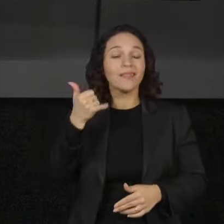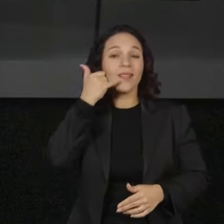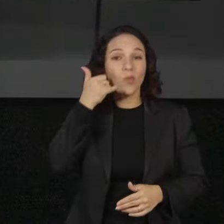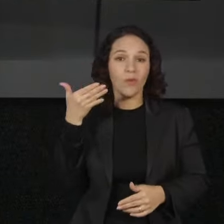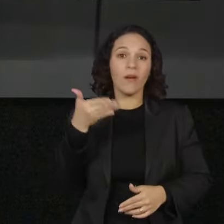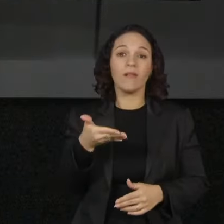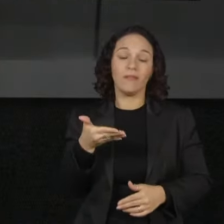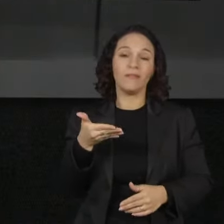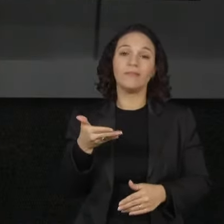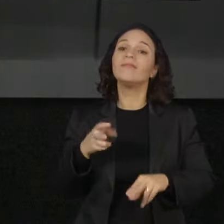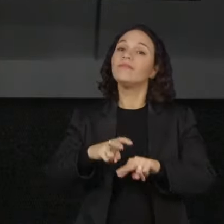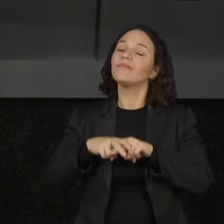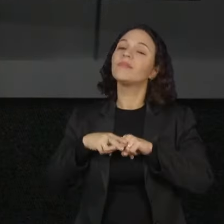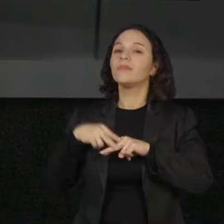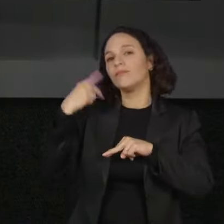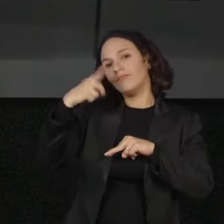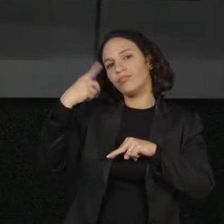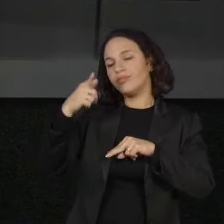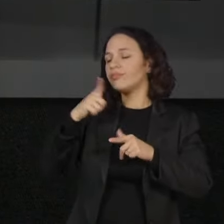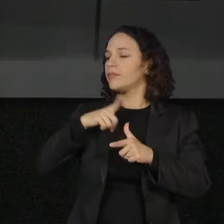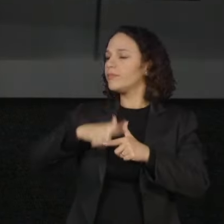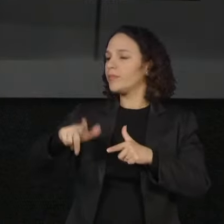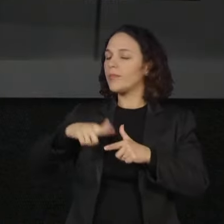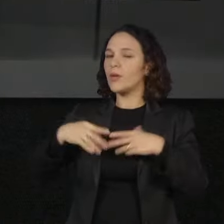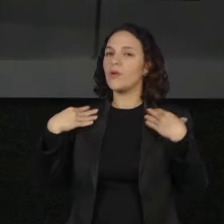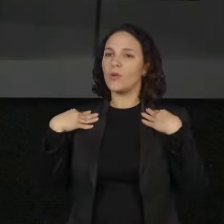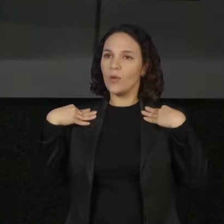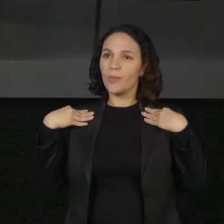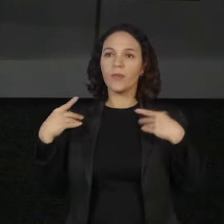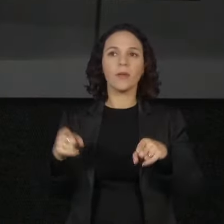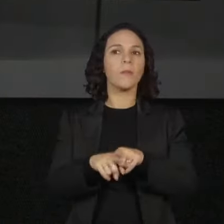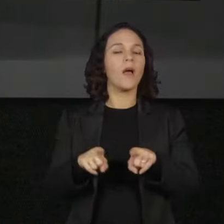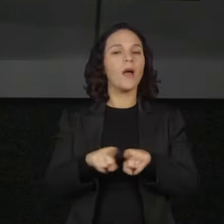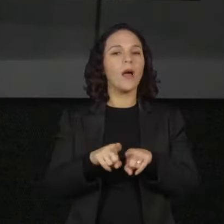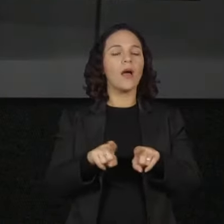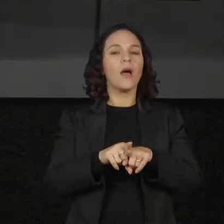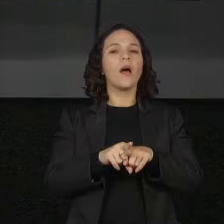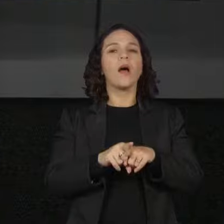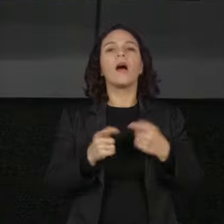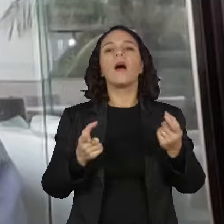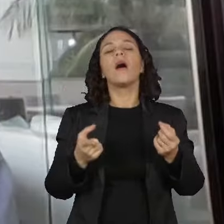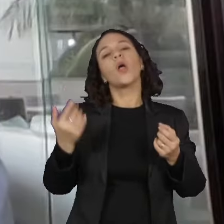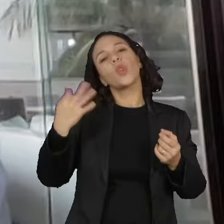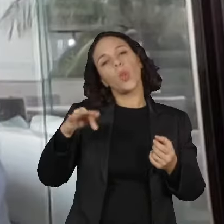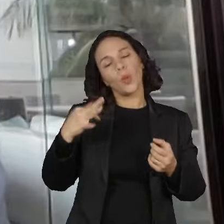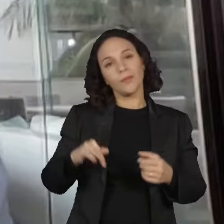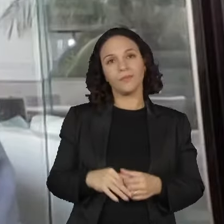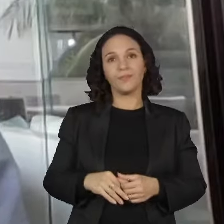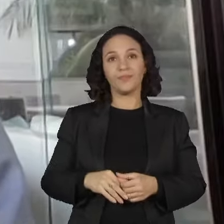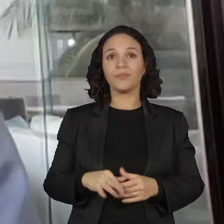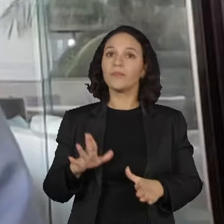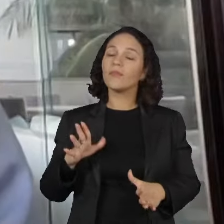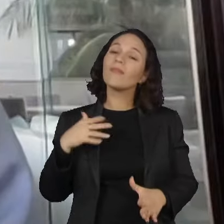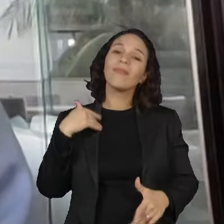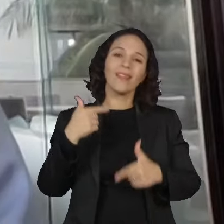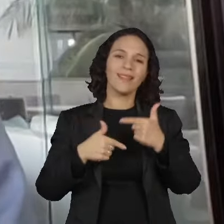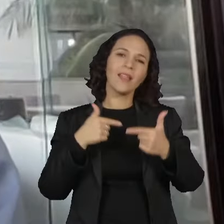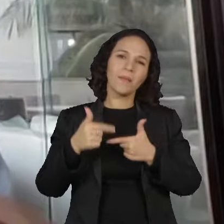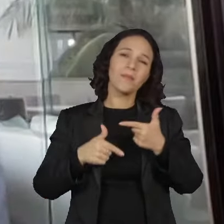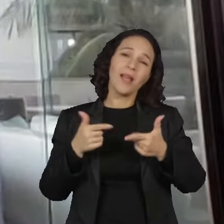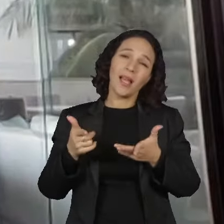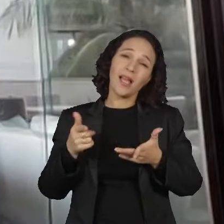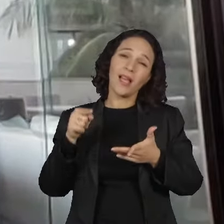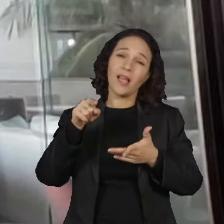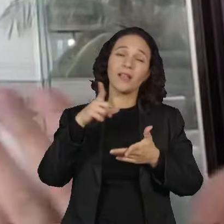tempo, ela tem causado problemas, tanto posturais quanto com o aparecimento de dor. Os trabalhos são um pouco controversos,